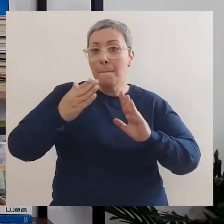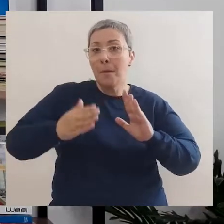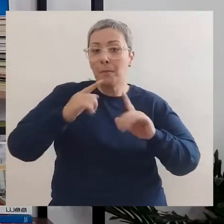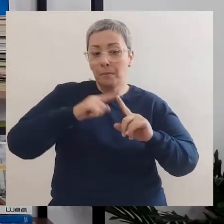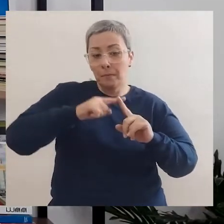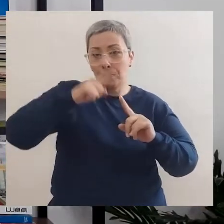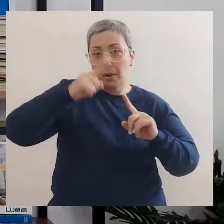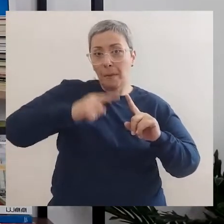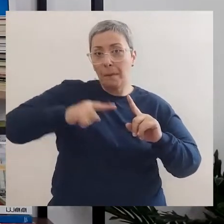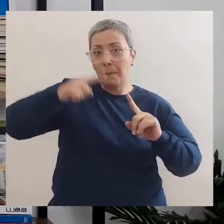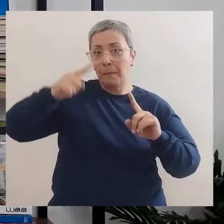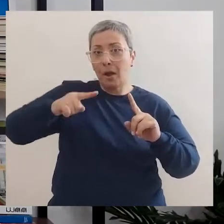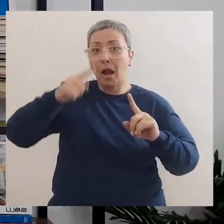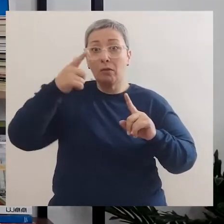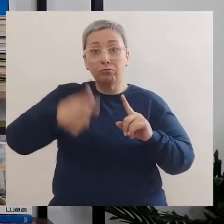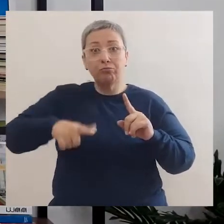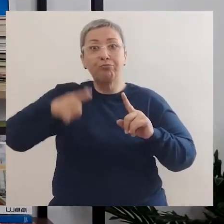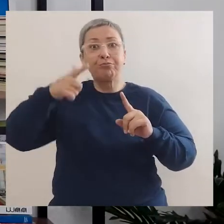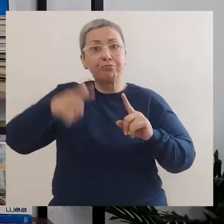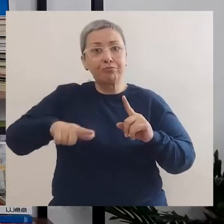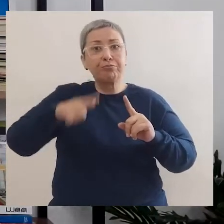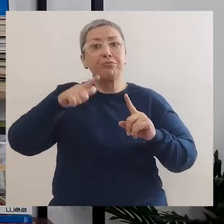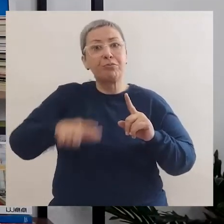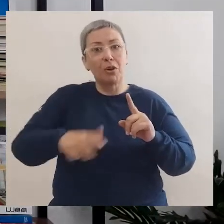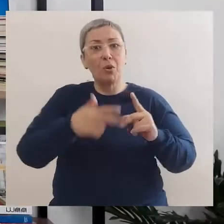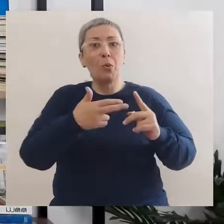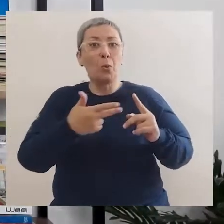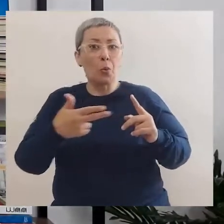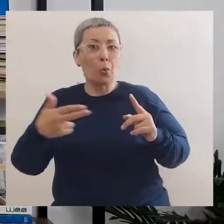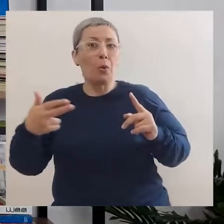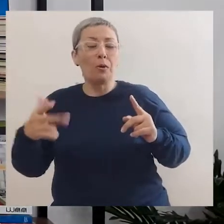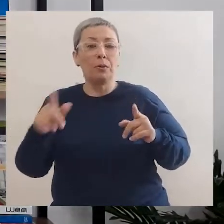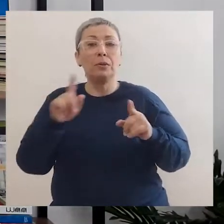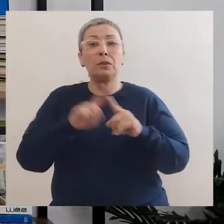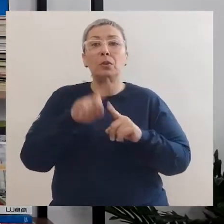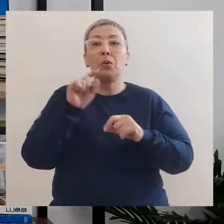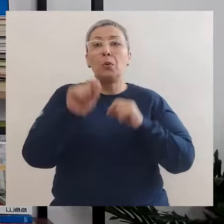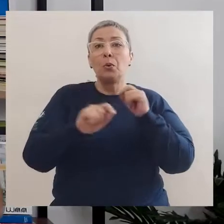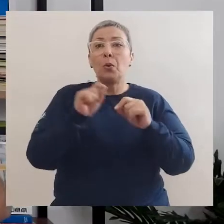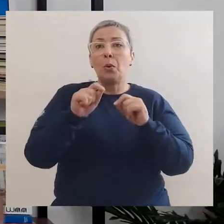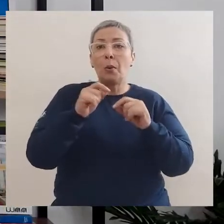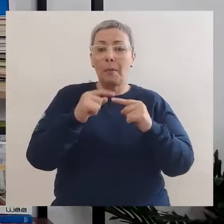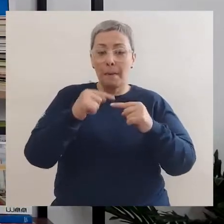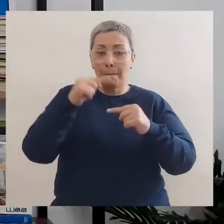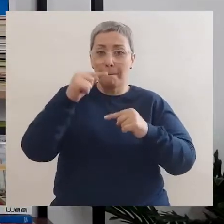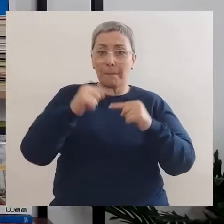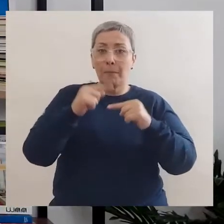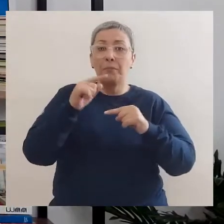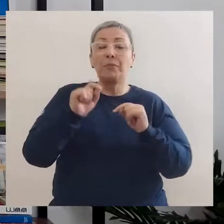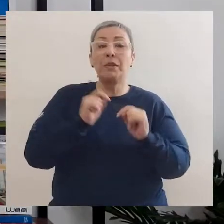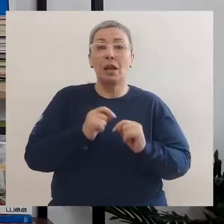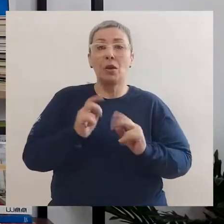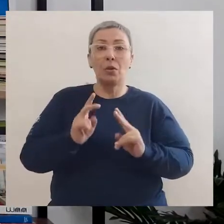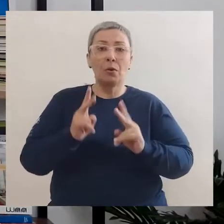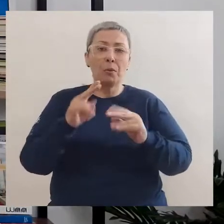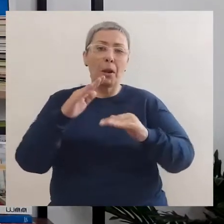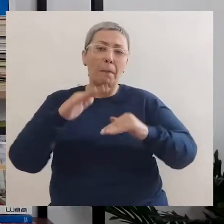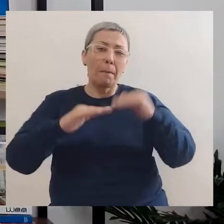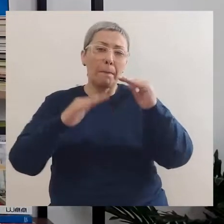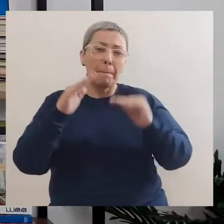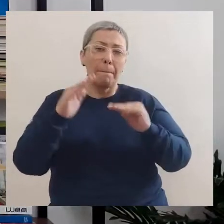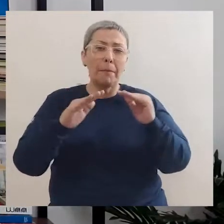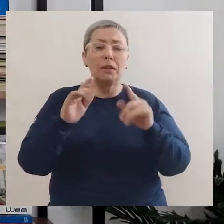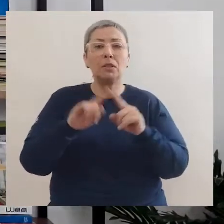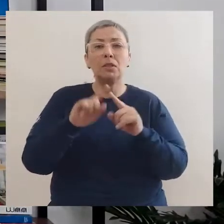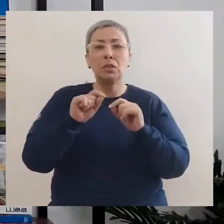ele é composto por uma sequência de traços repetidos várias vezes e com uma